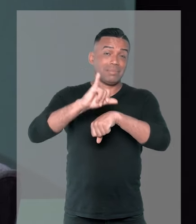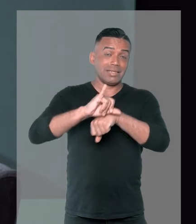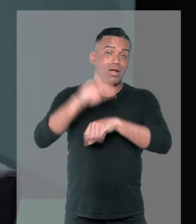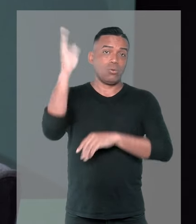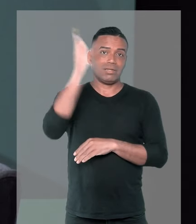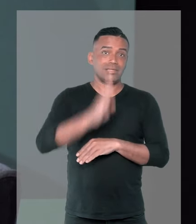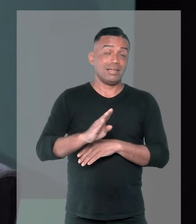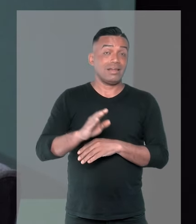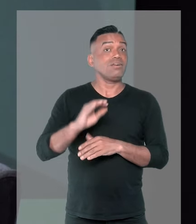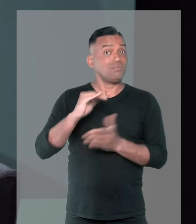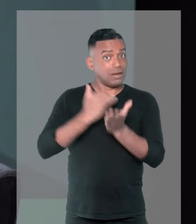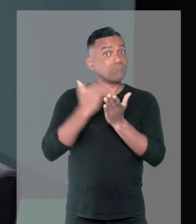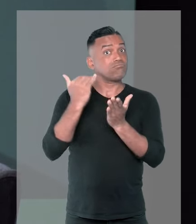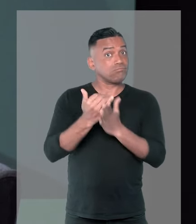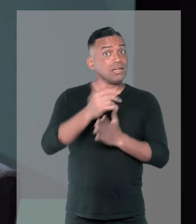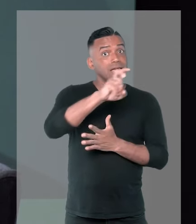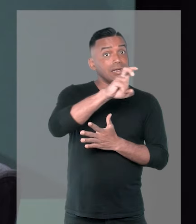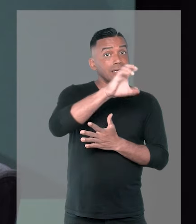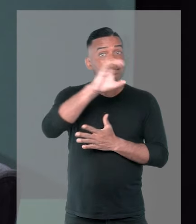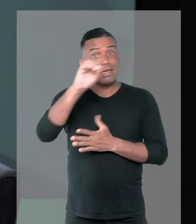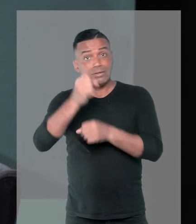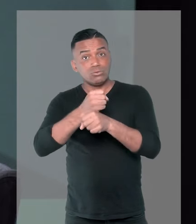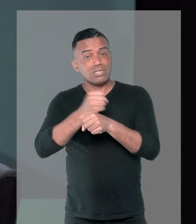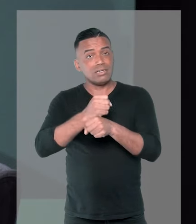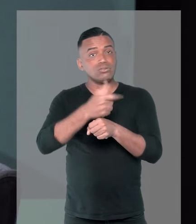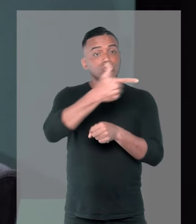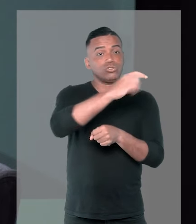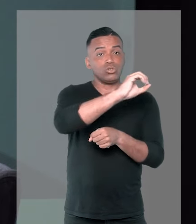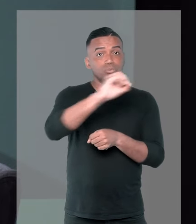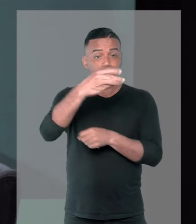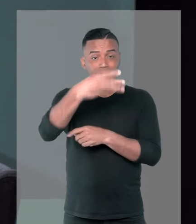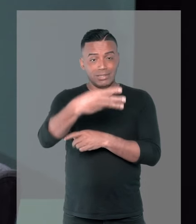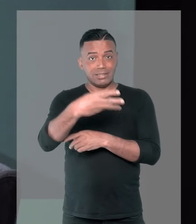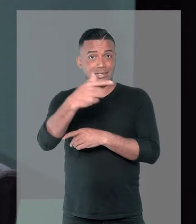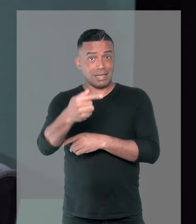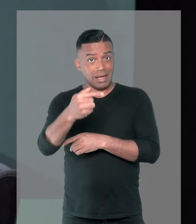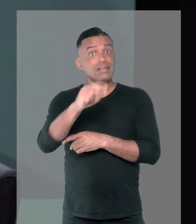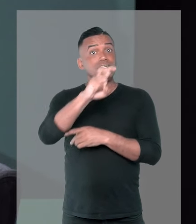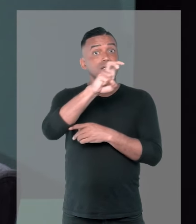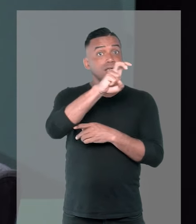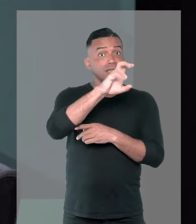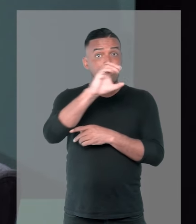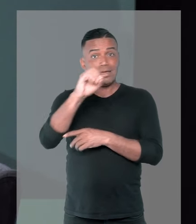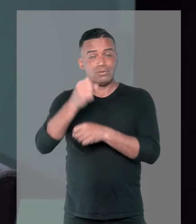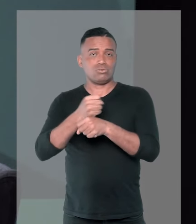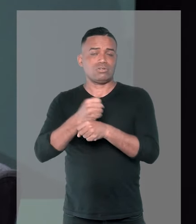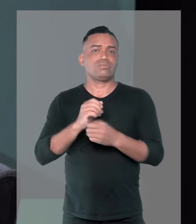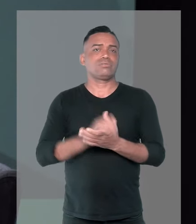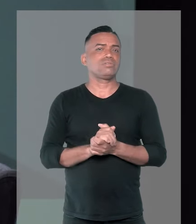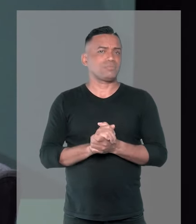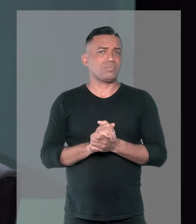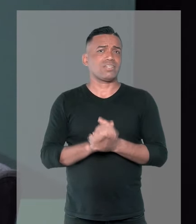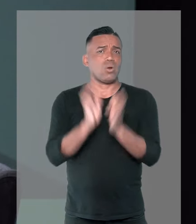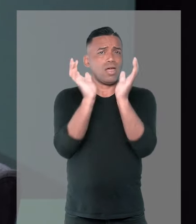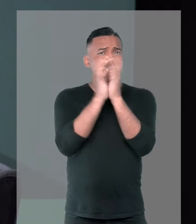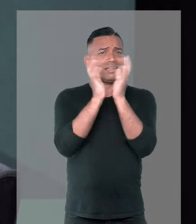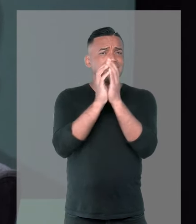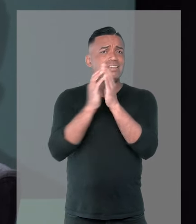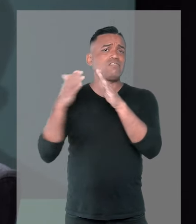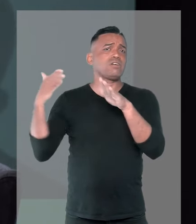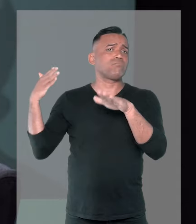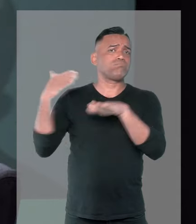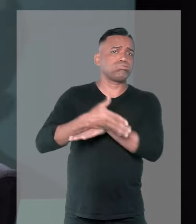500 anos em 2037 e Recife foi invadida pelos holandeses Não exatamente